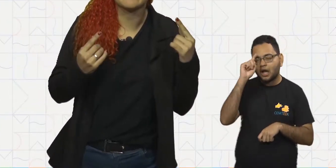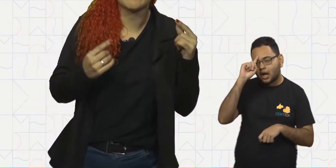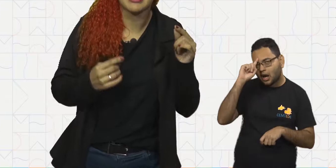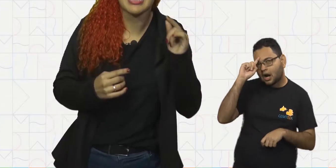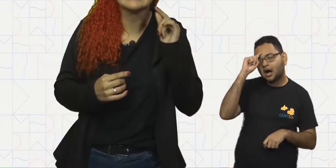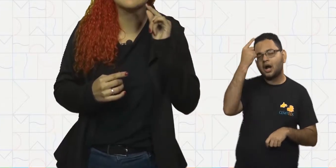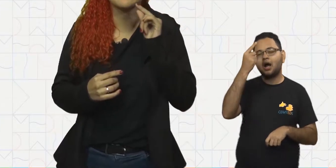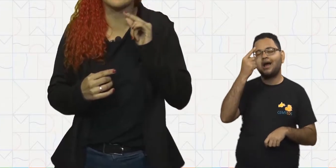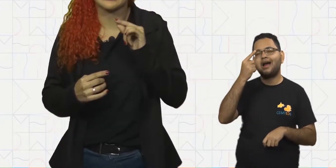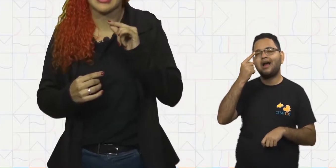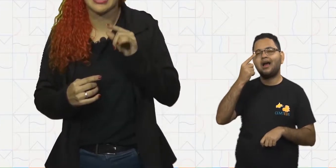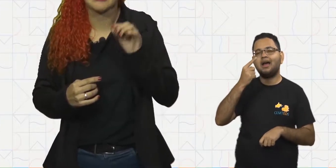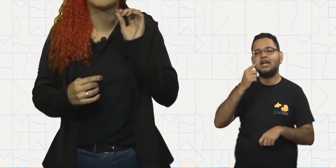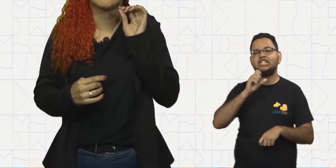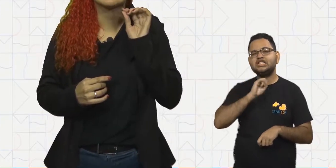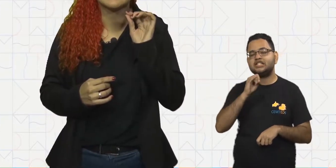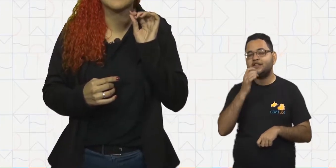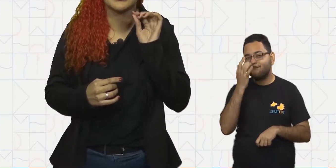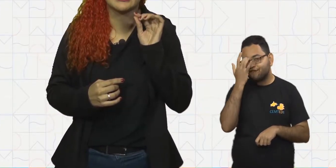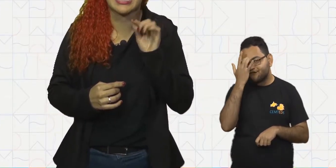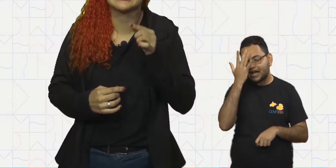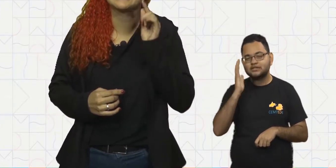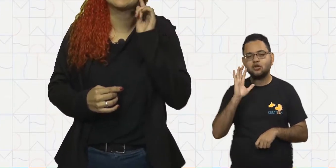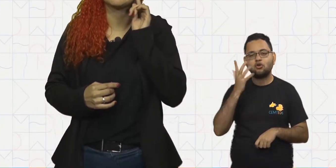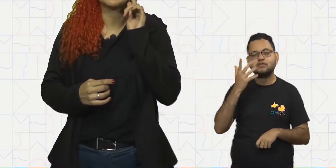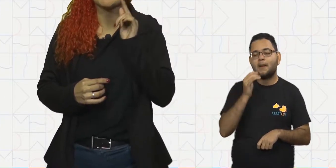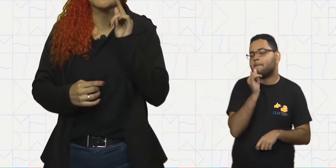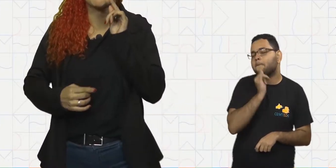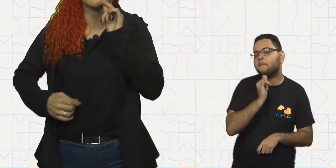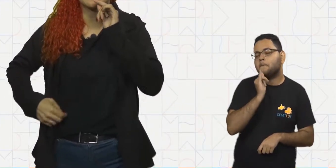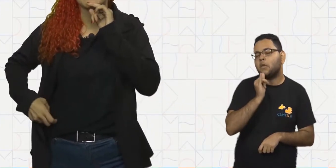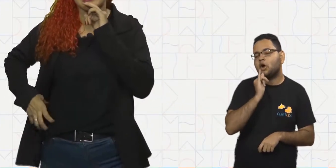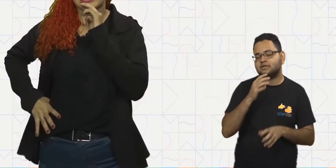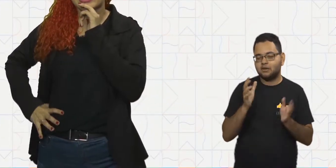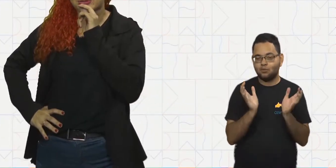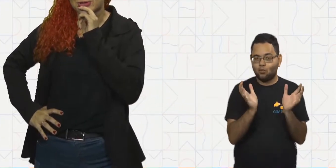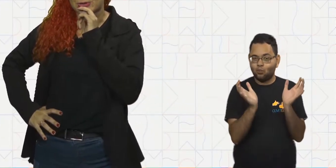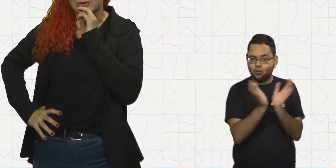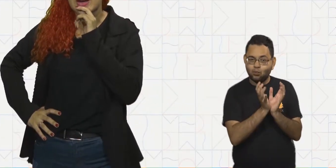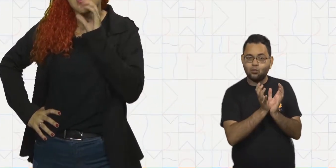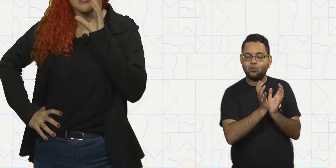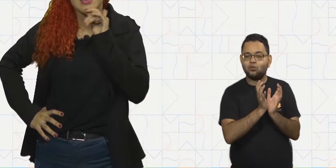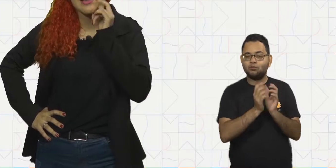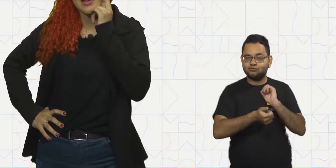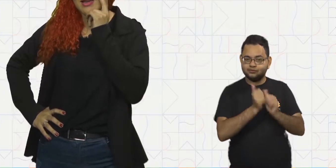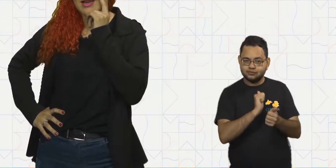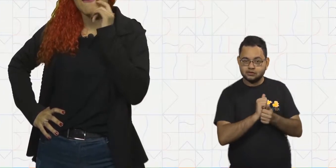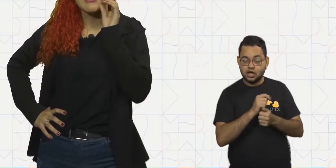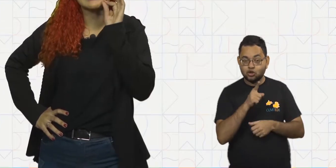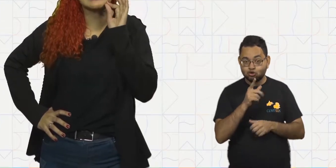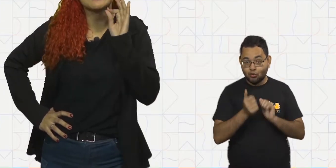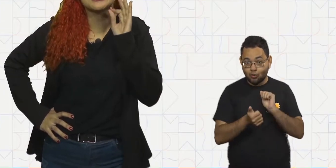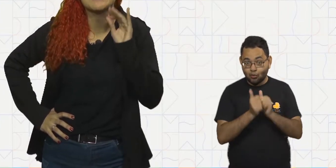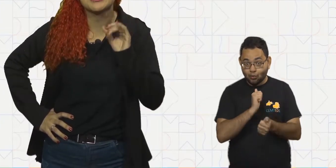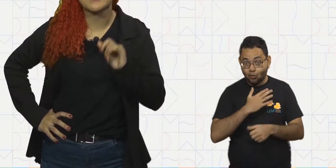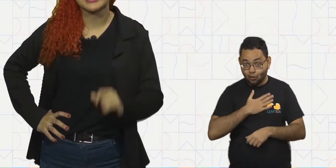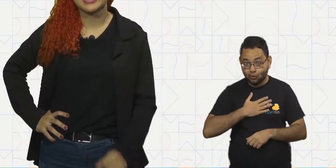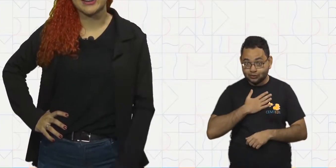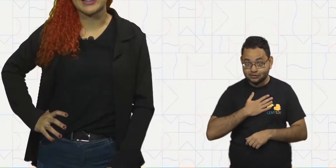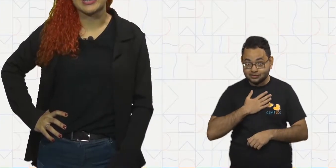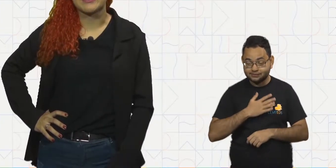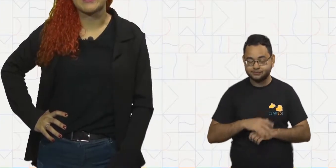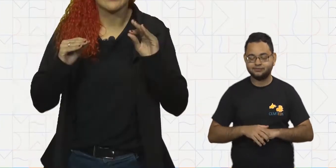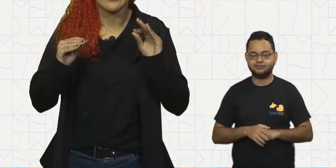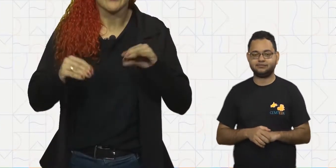possível adivinhar a possibilidade de seu time favorito ganhasse um jogo E aí quais são os